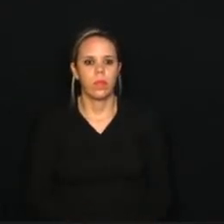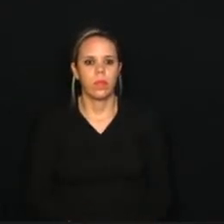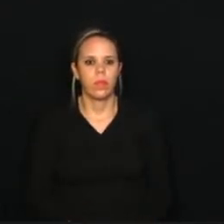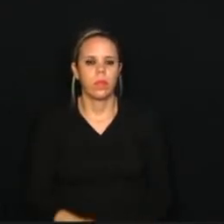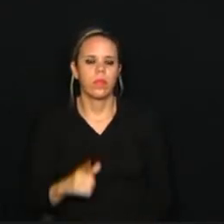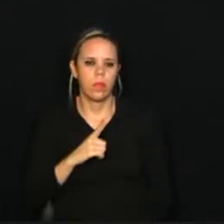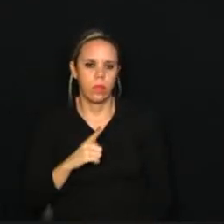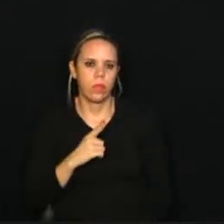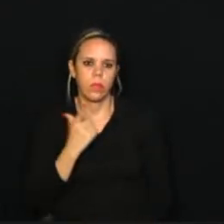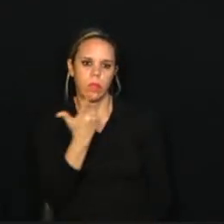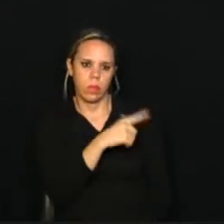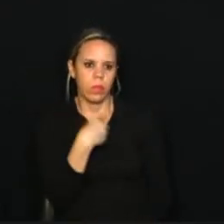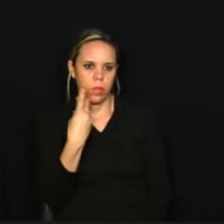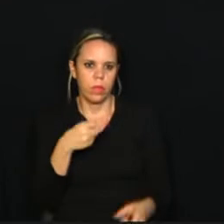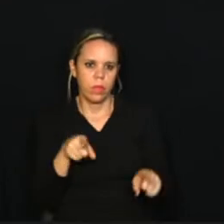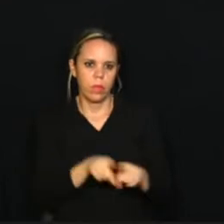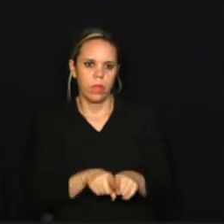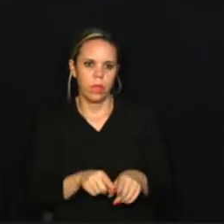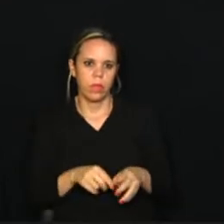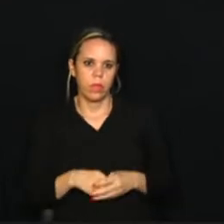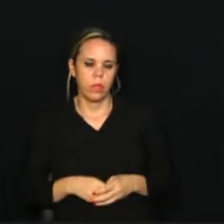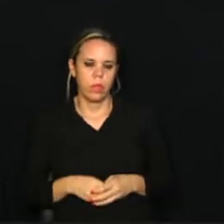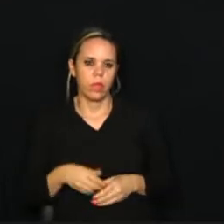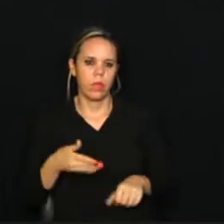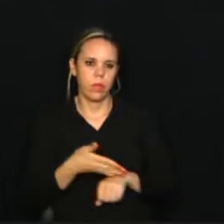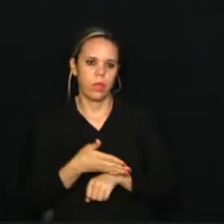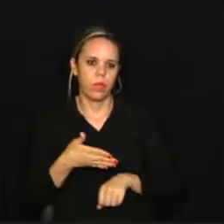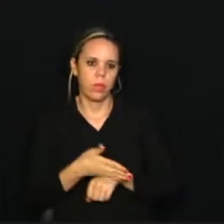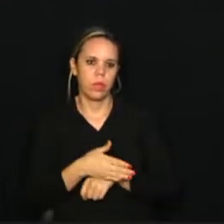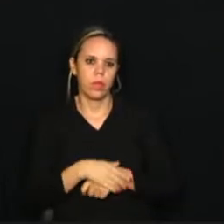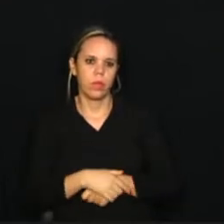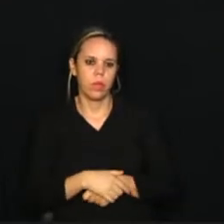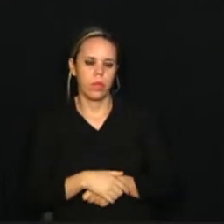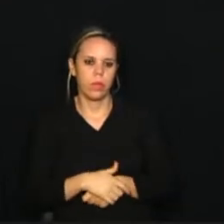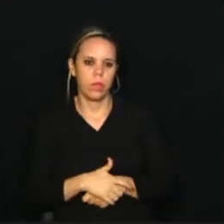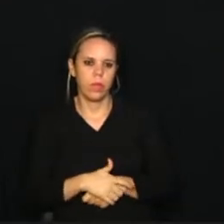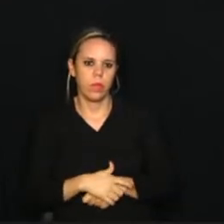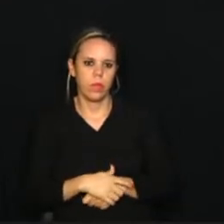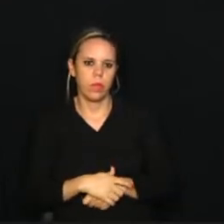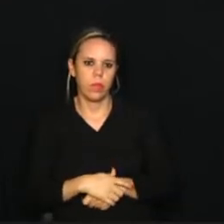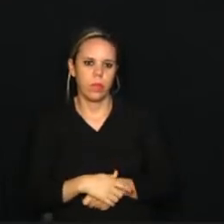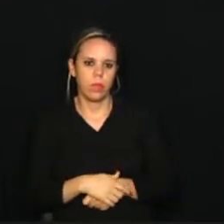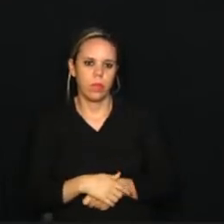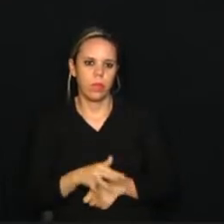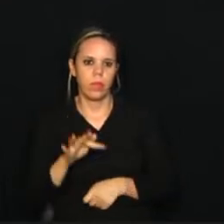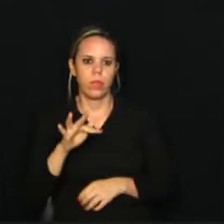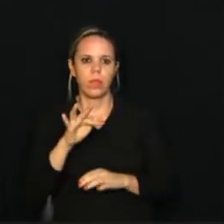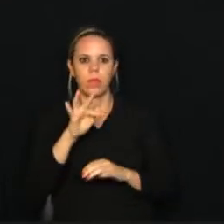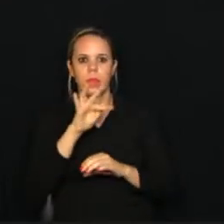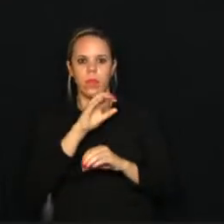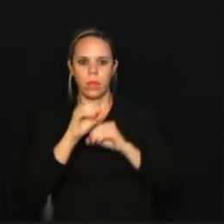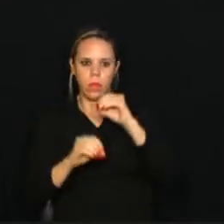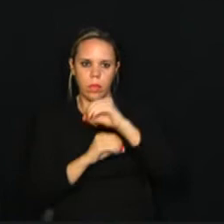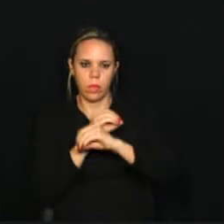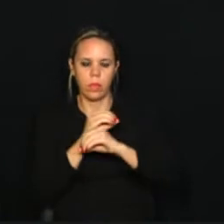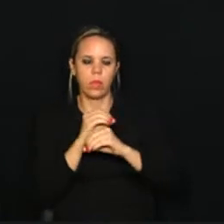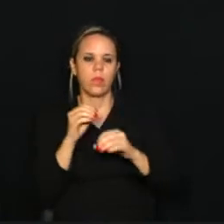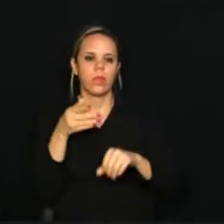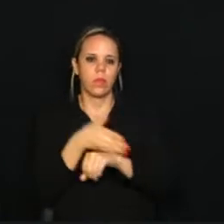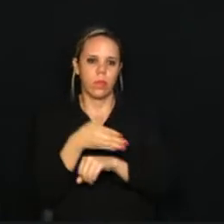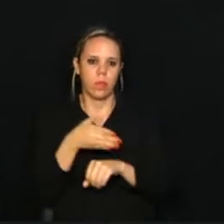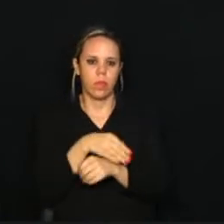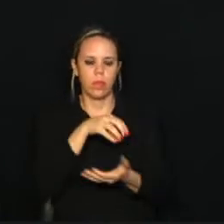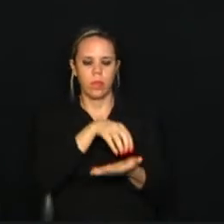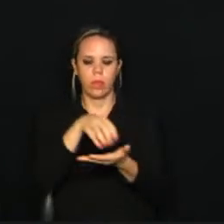Tivemos outros vereadores também que participaram, né? A FEA que participa, enfim, diversos